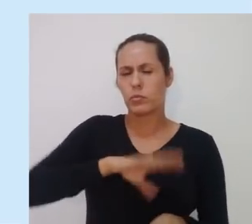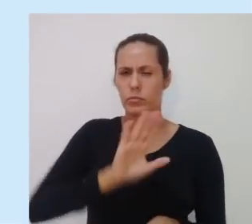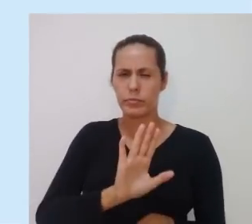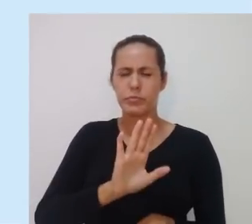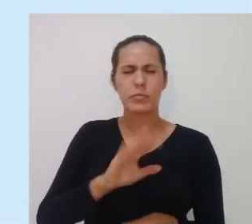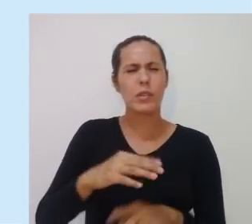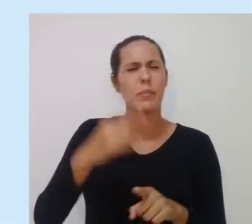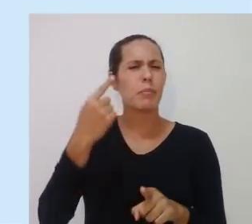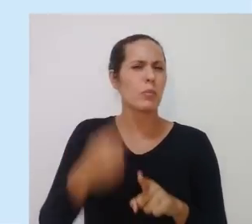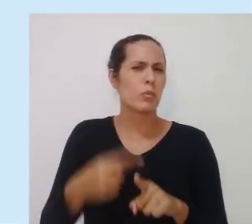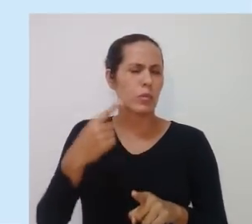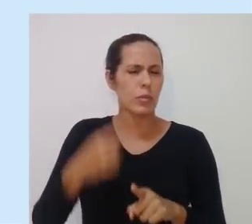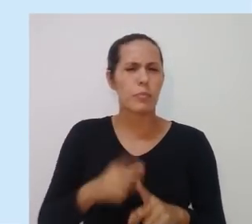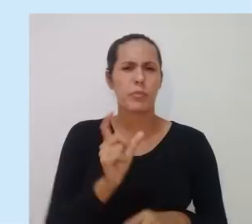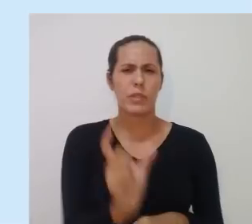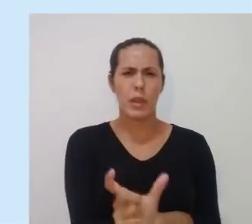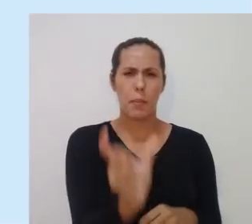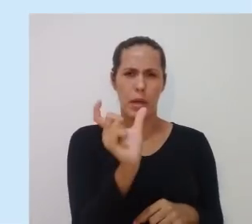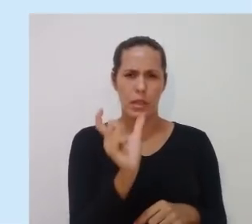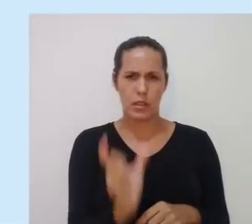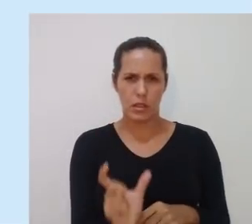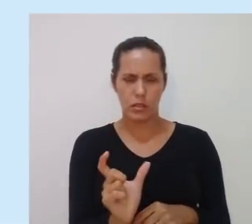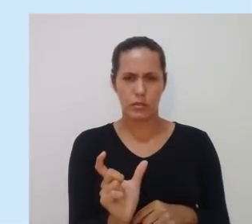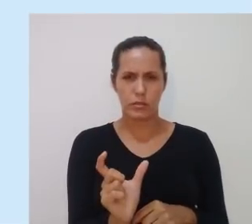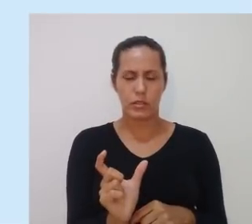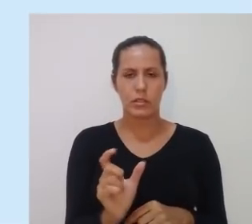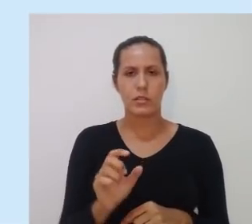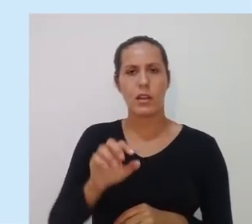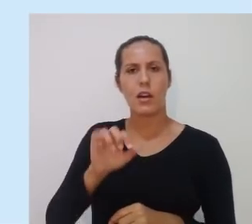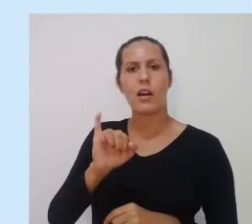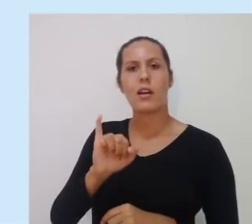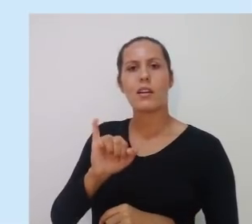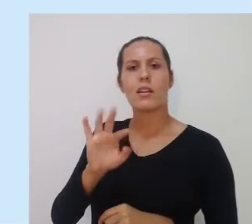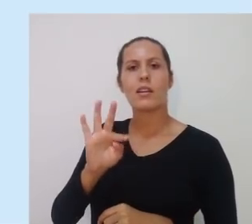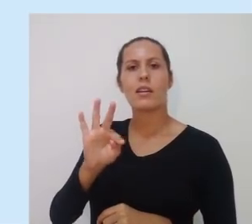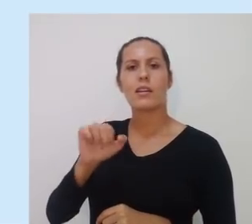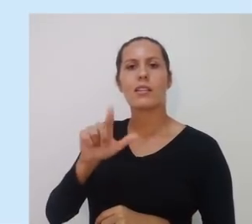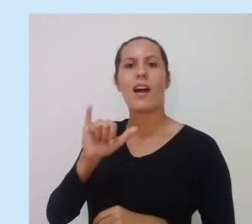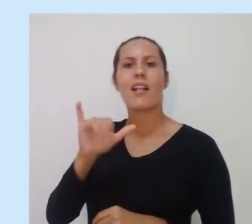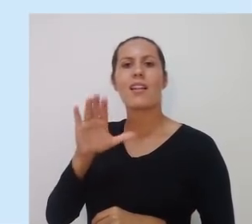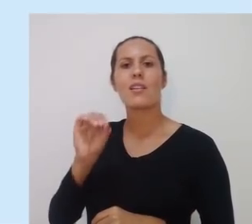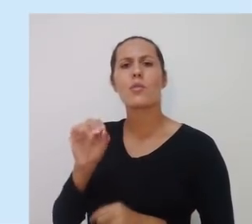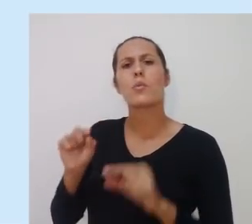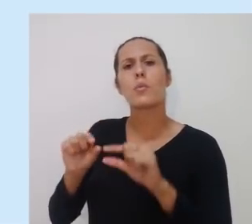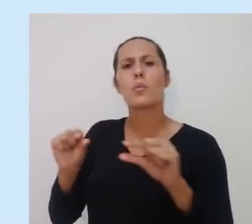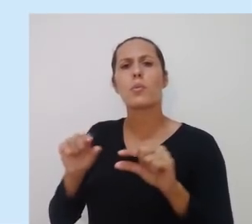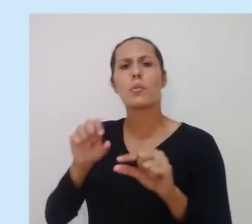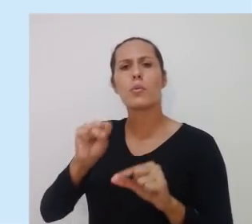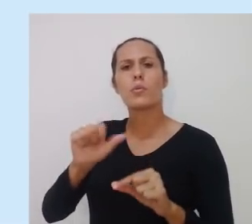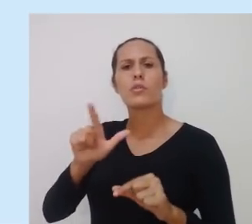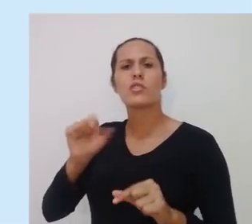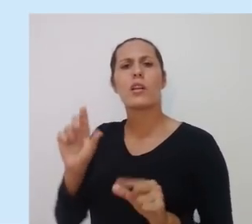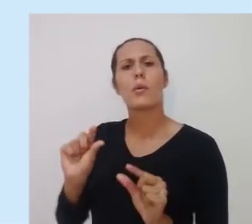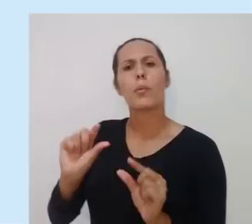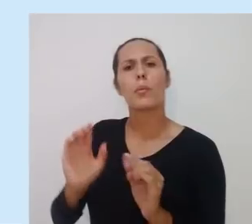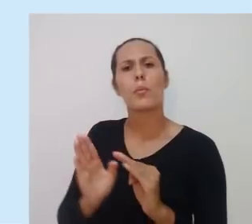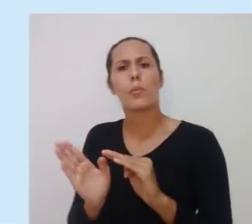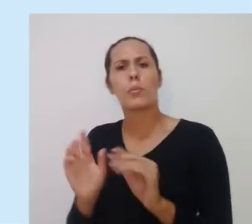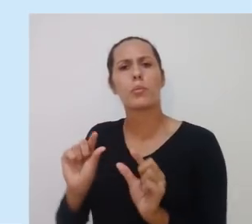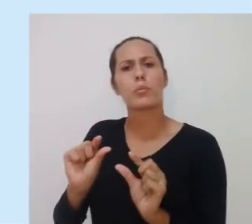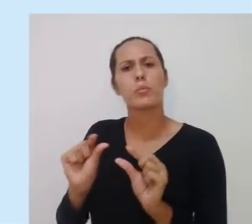dica de língua portuguesa que eu vou dar agora. Por que será que essa palavra está em itálico? Porque é um